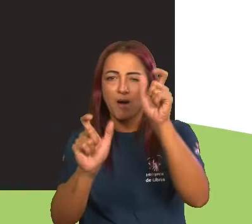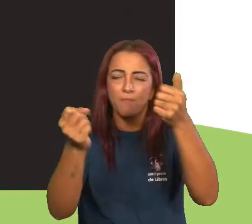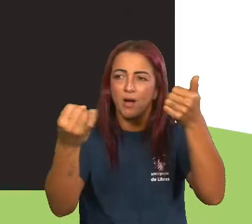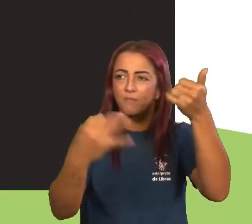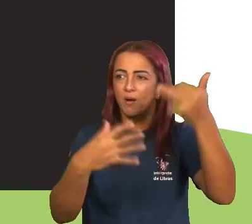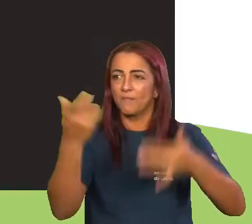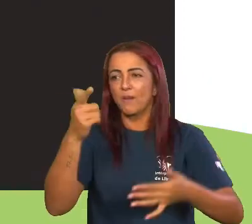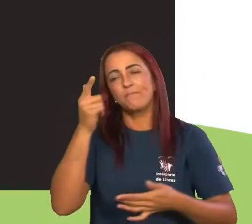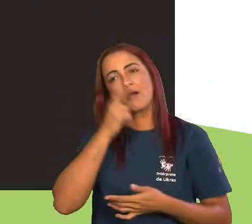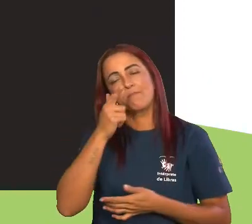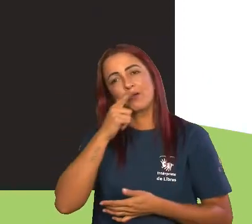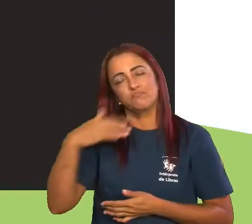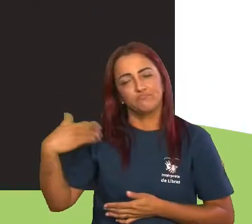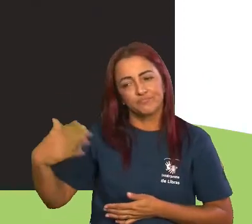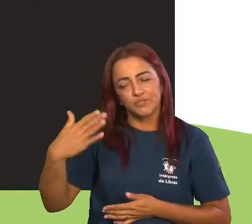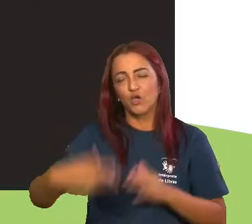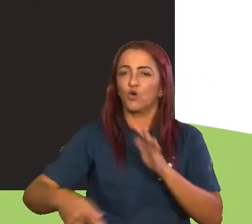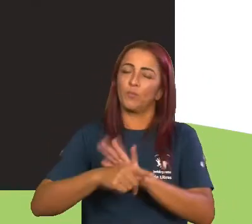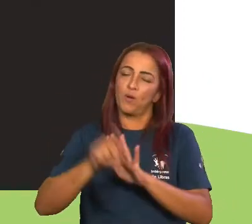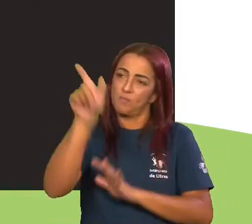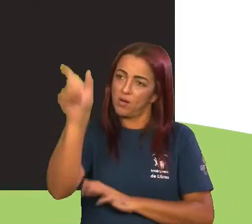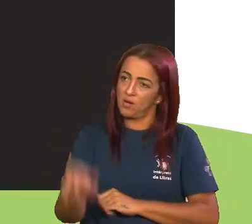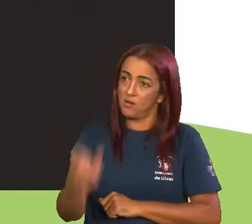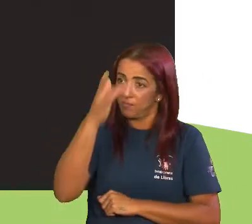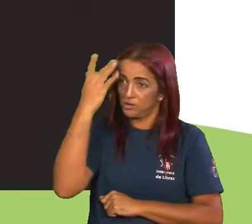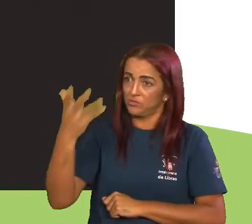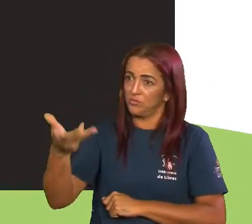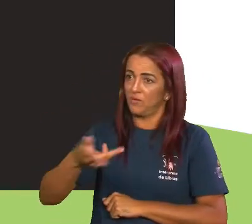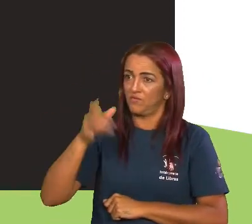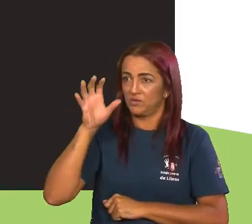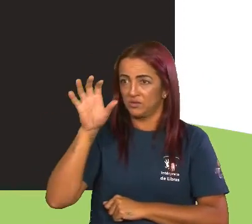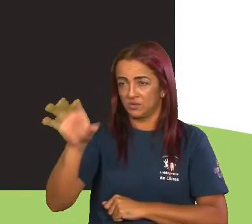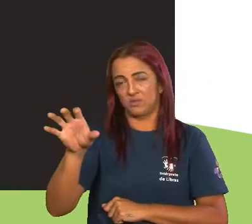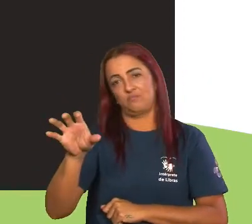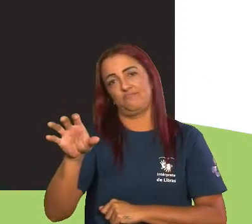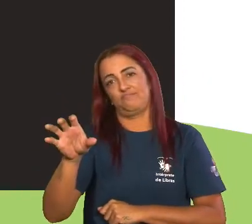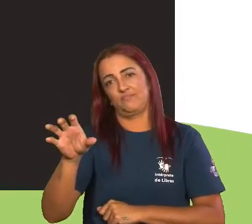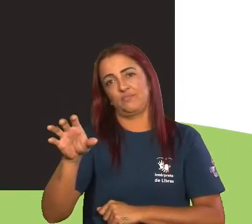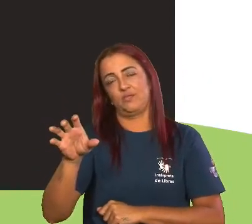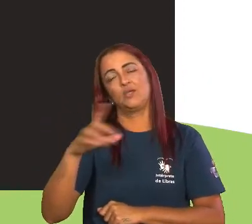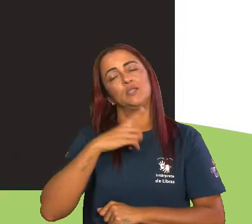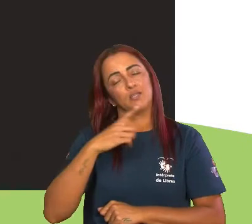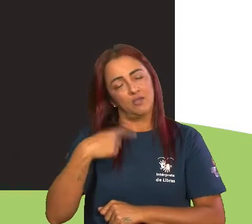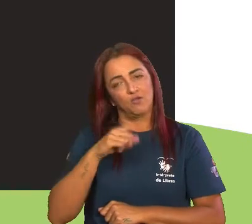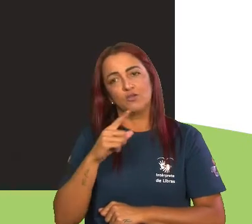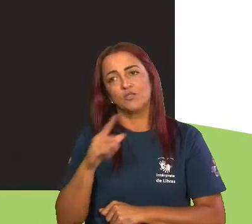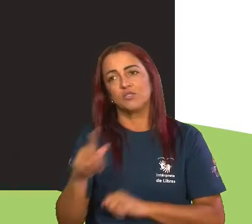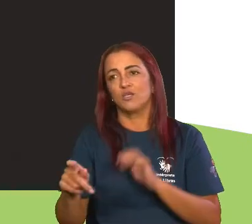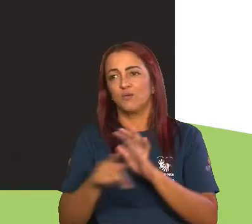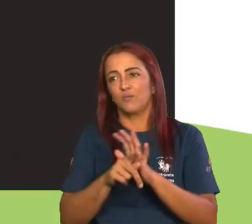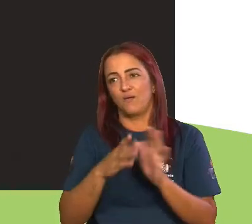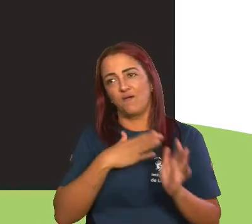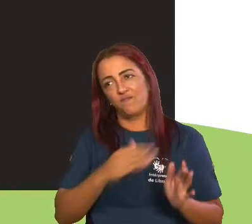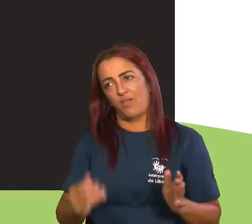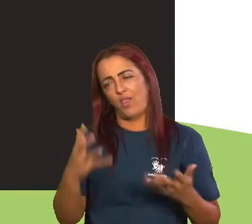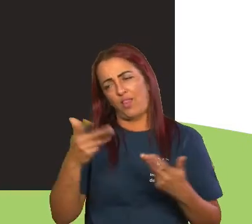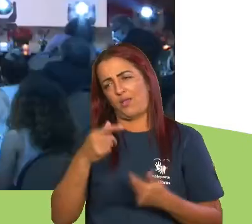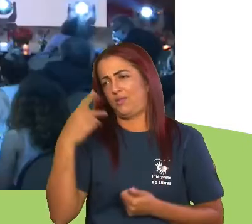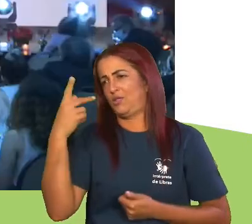você está ganhando mais fãs da pessoa incrível que você é. E, aliás, cá entre nós, que filha maravilhosa sua,